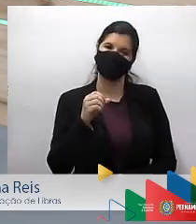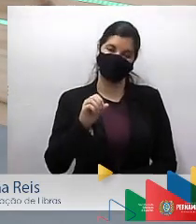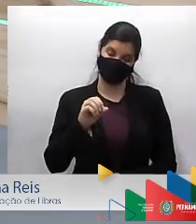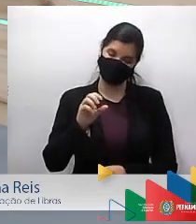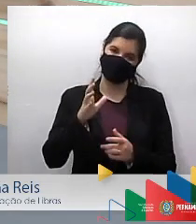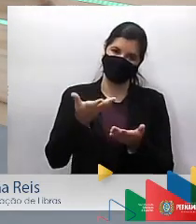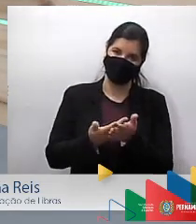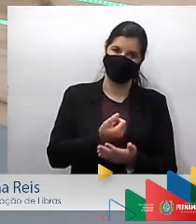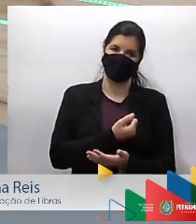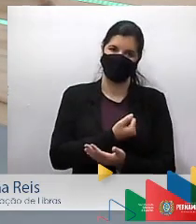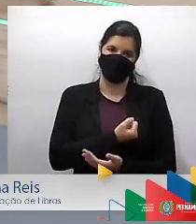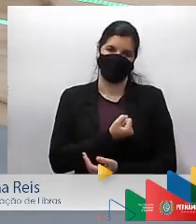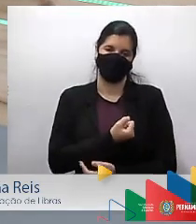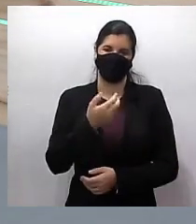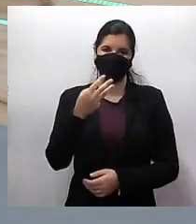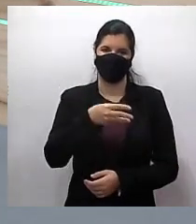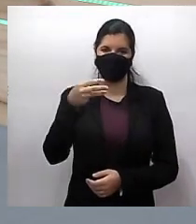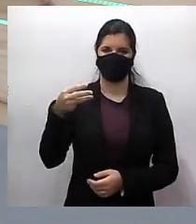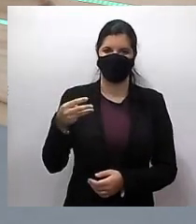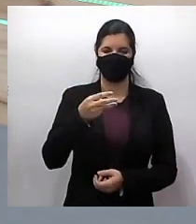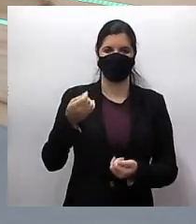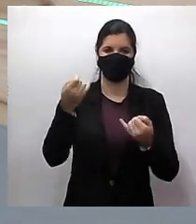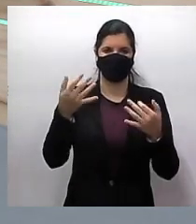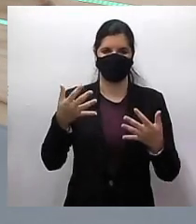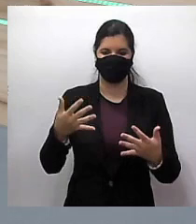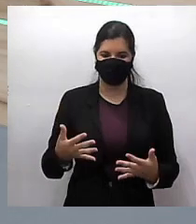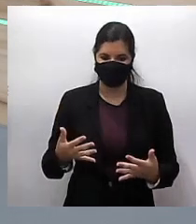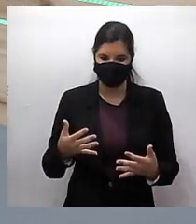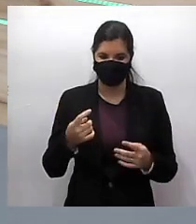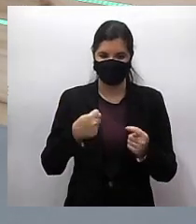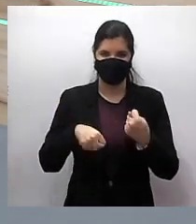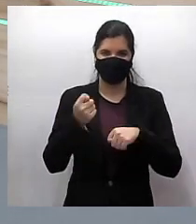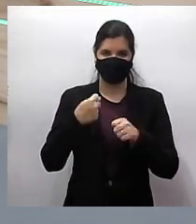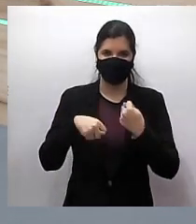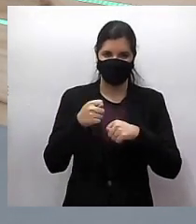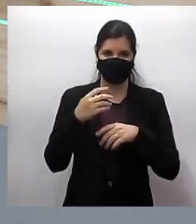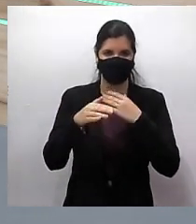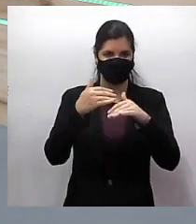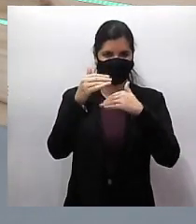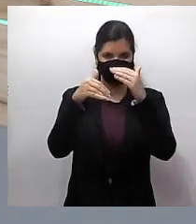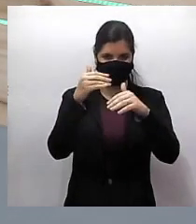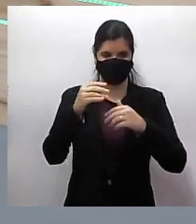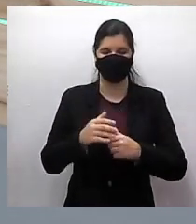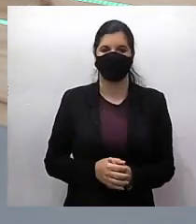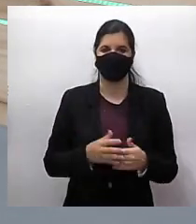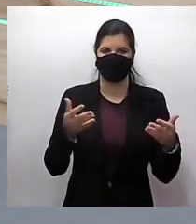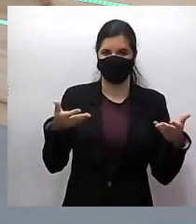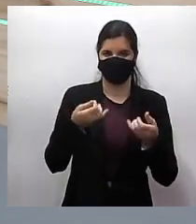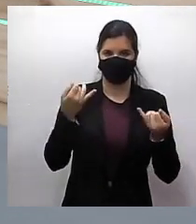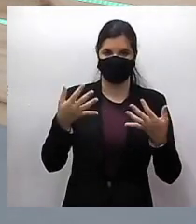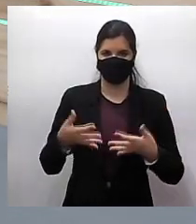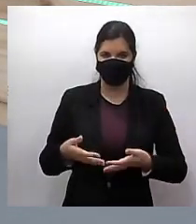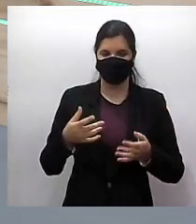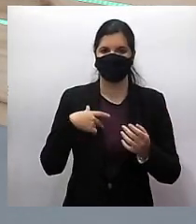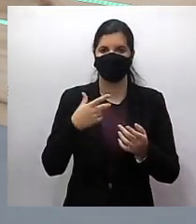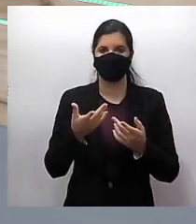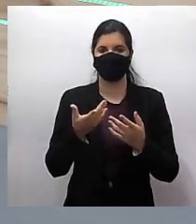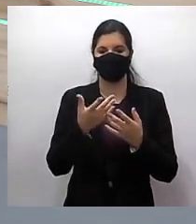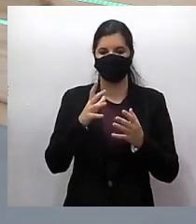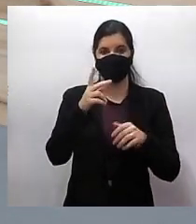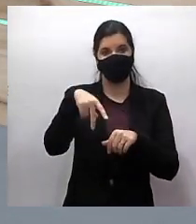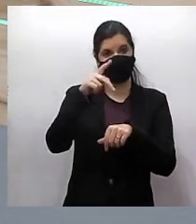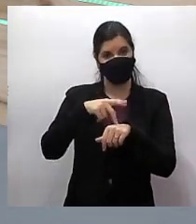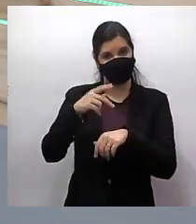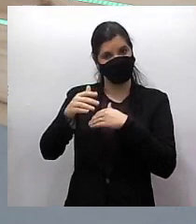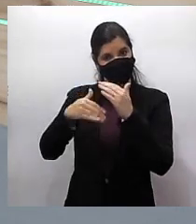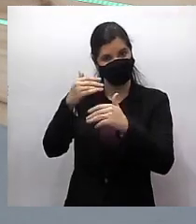número 33, onde vamos falar de economias desenvolvidas. Hoje vamos falar um pouco sobre os países